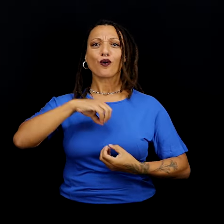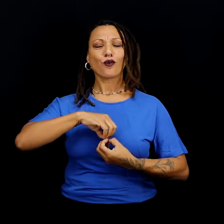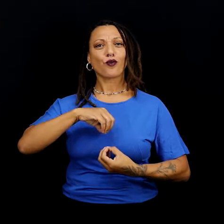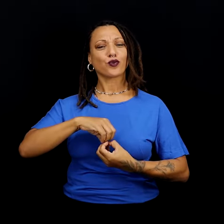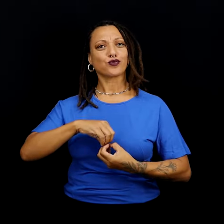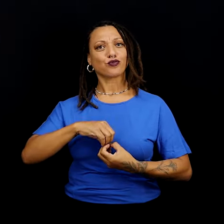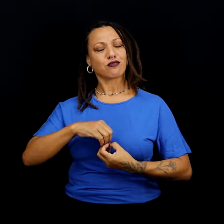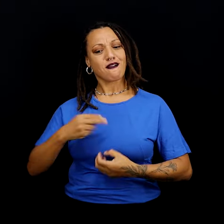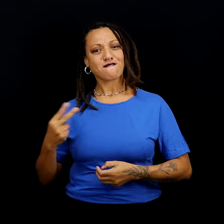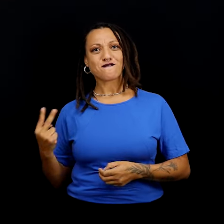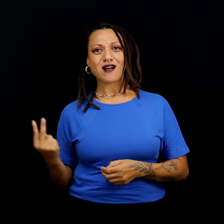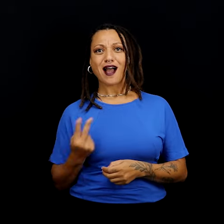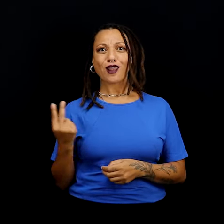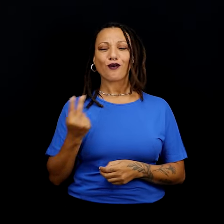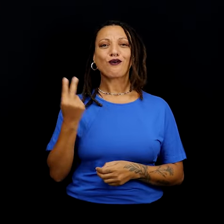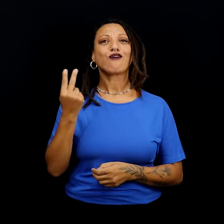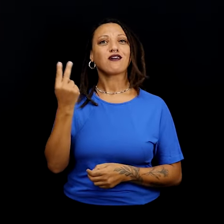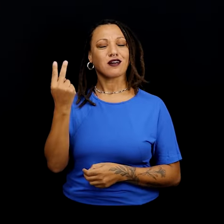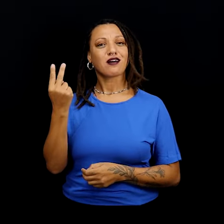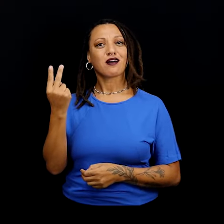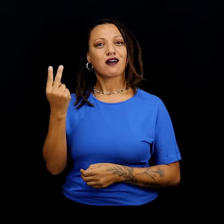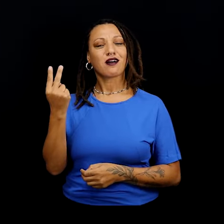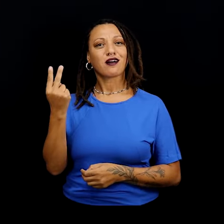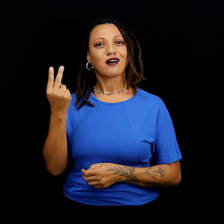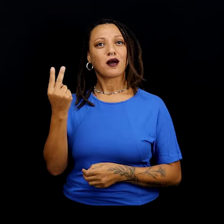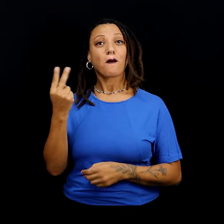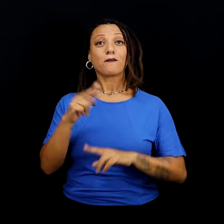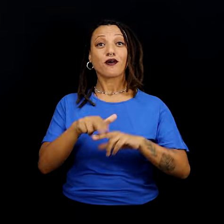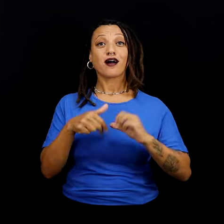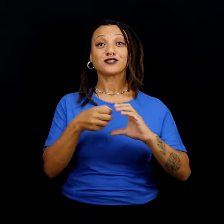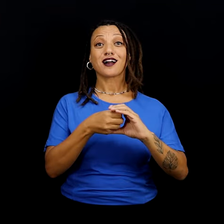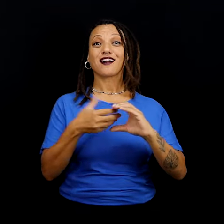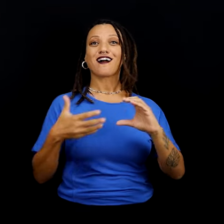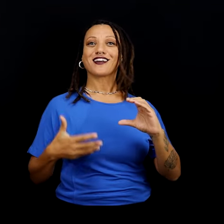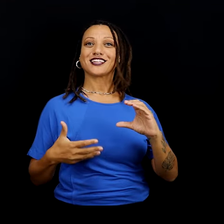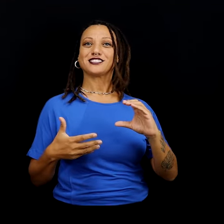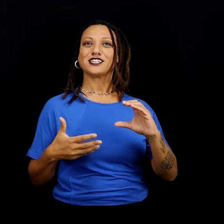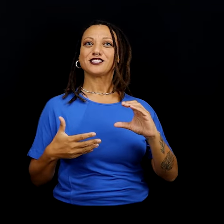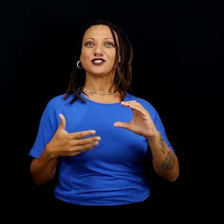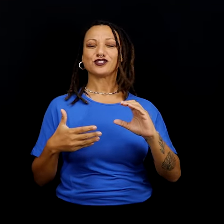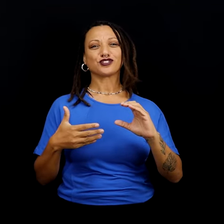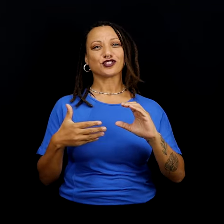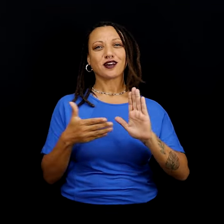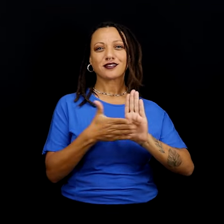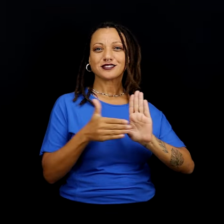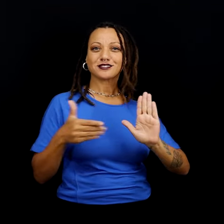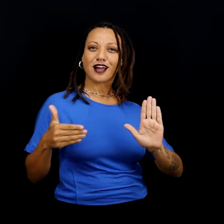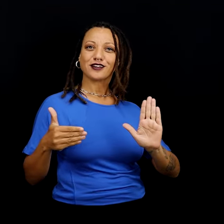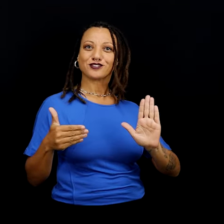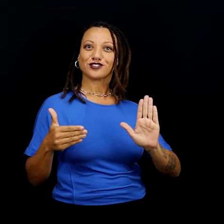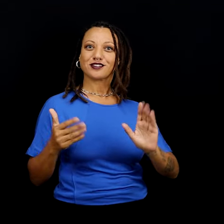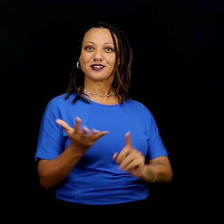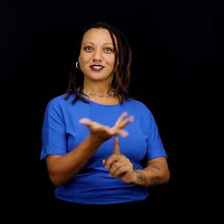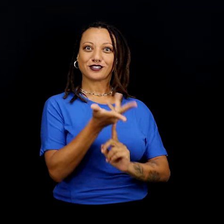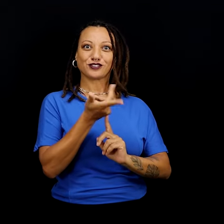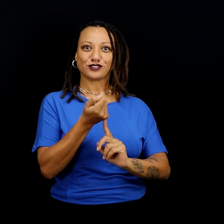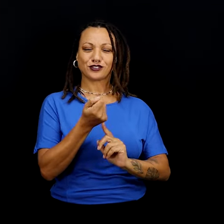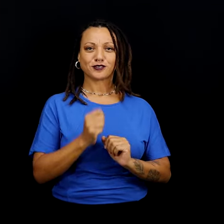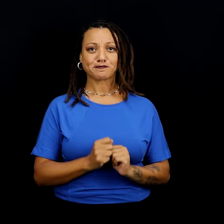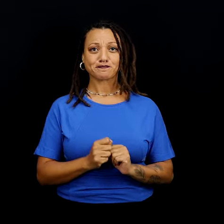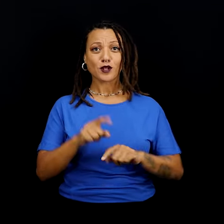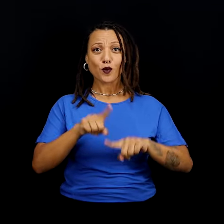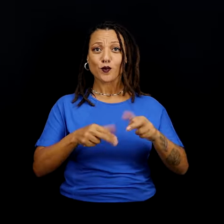o Guto valoriza enormemente pelas suas características plásticas e